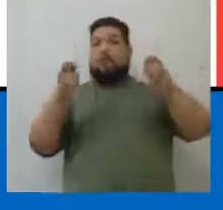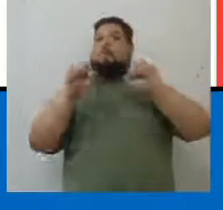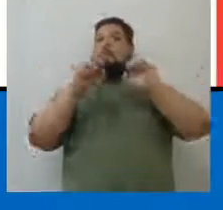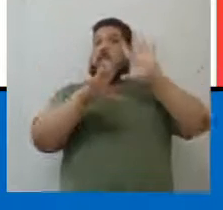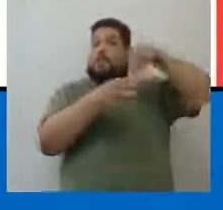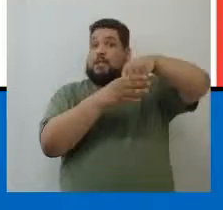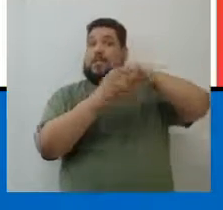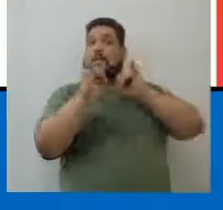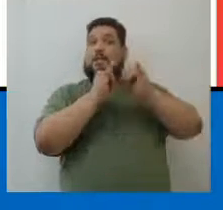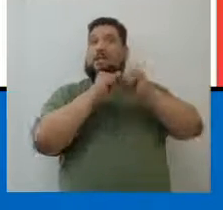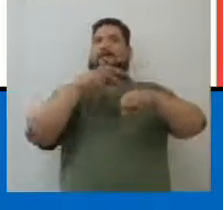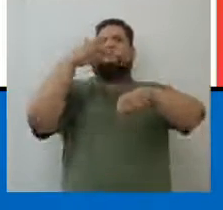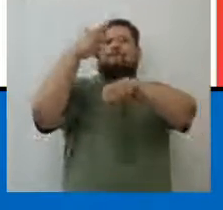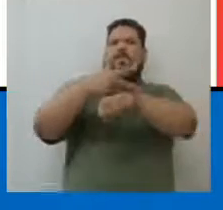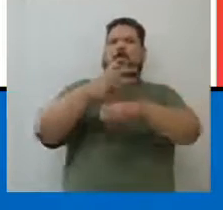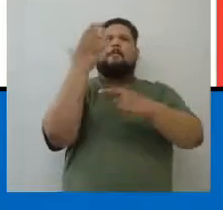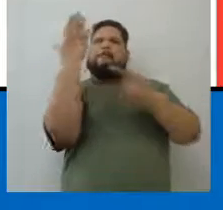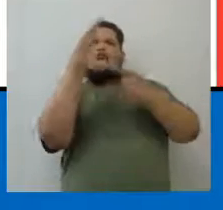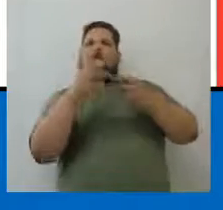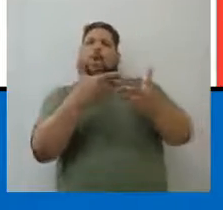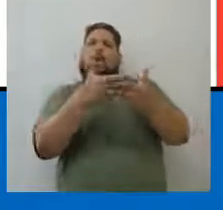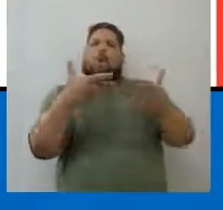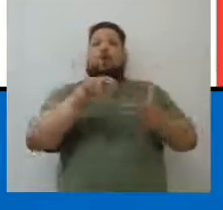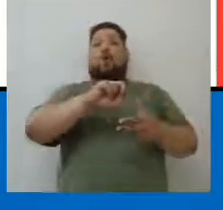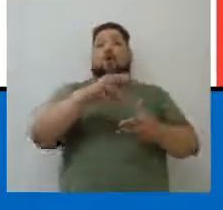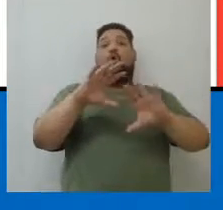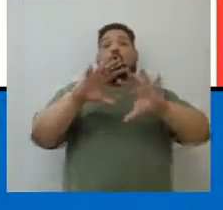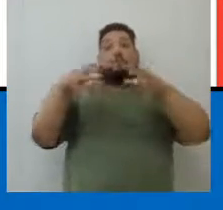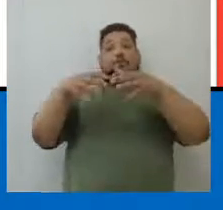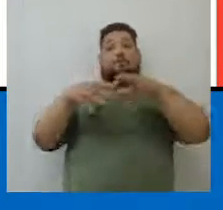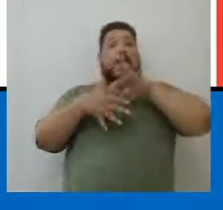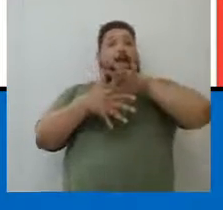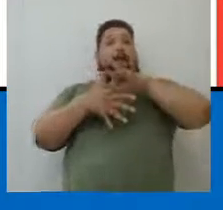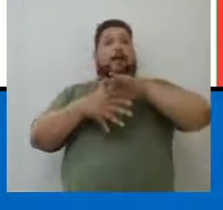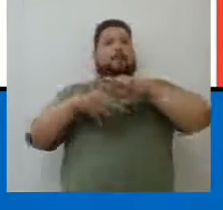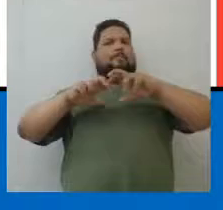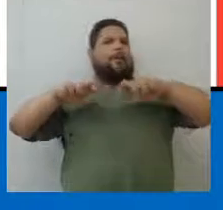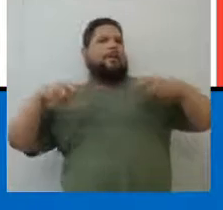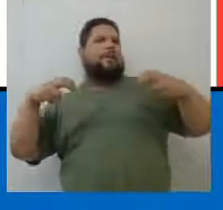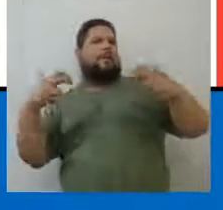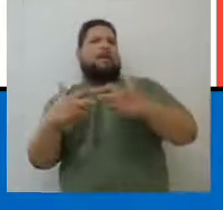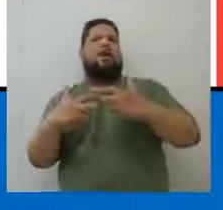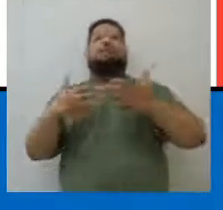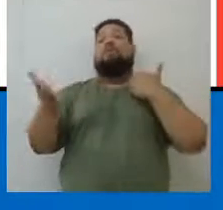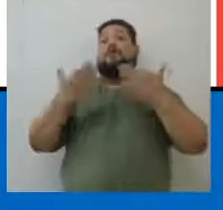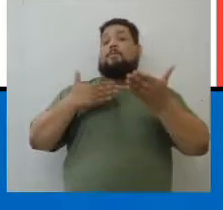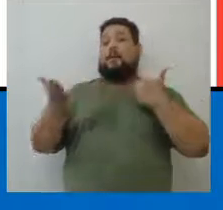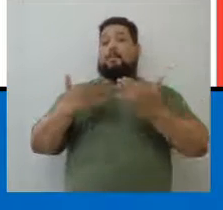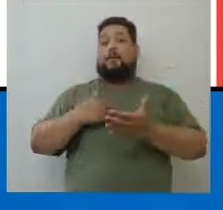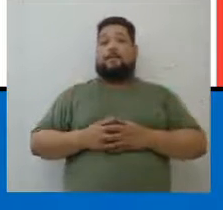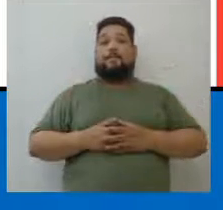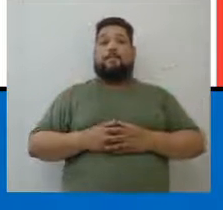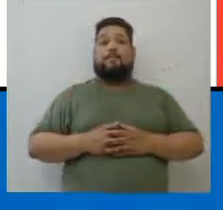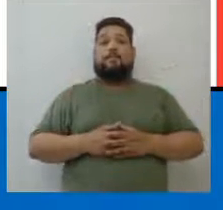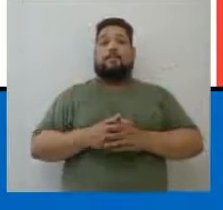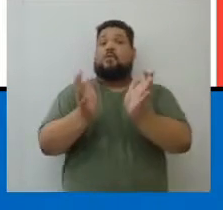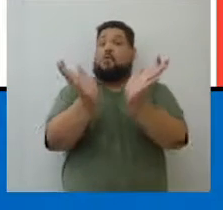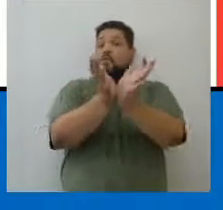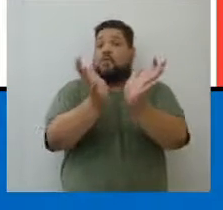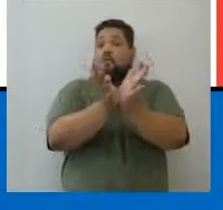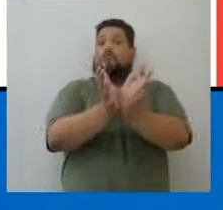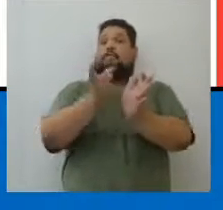internet, mostrando vídeos ou outras coisas, ou se reúnem fisicamente, tá, gente? Então, os cyberativistas